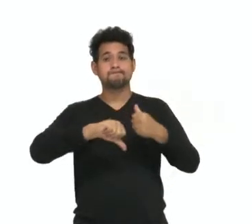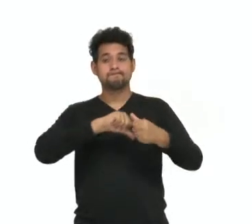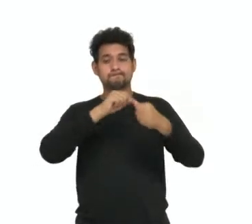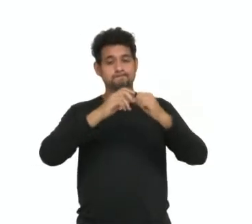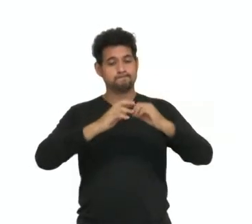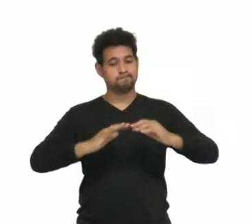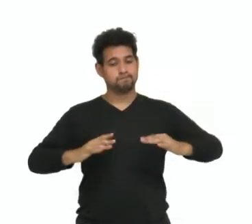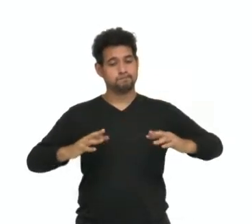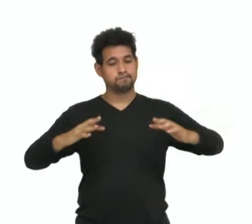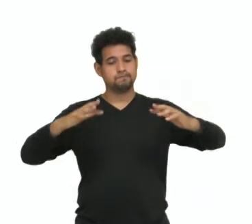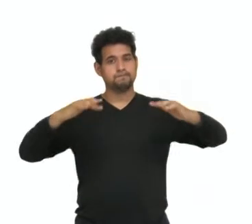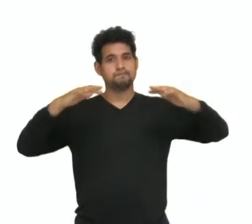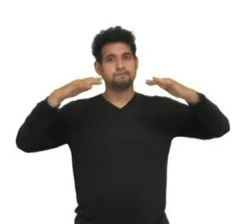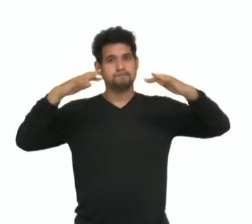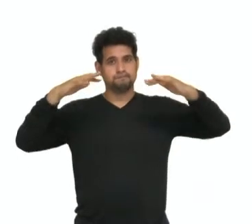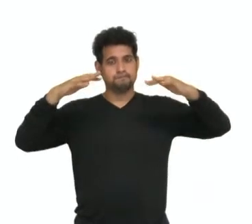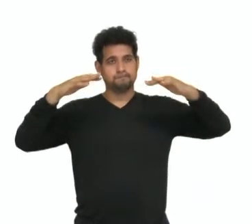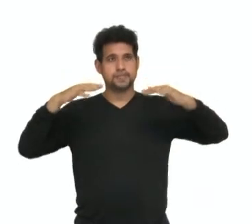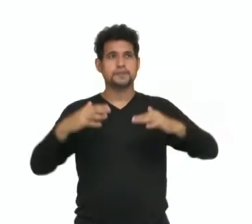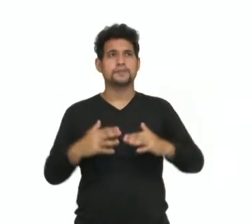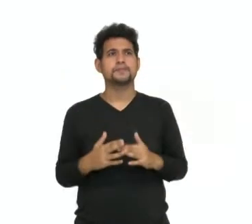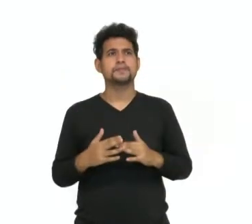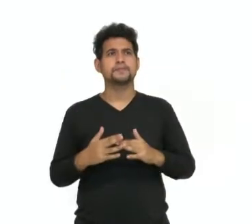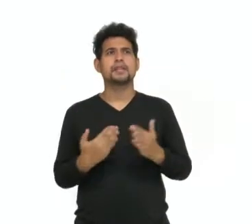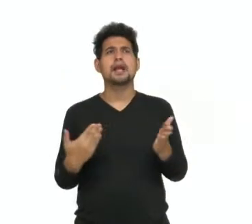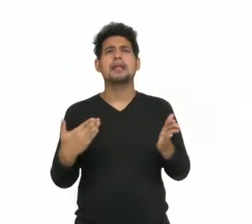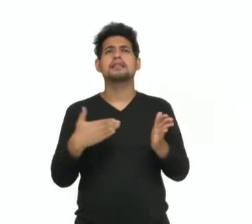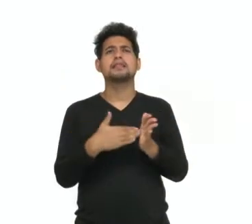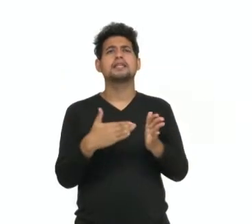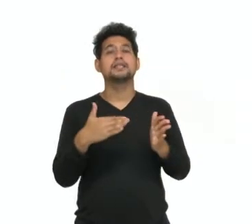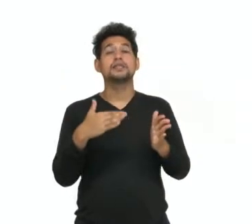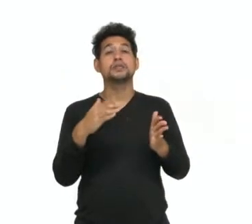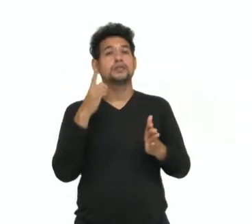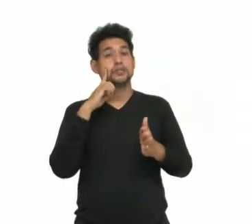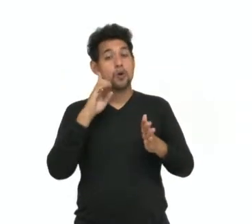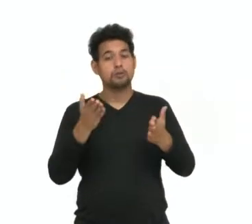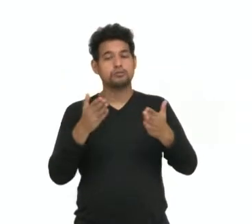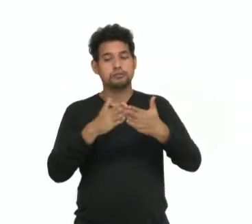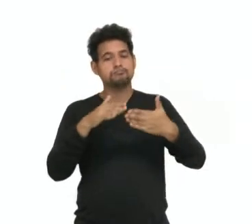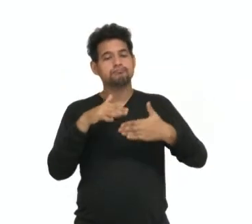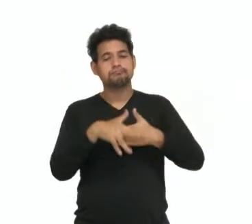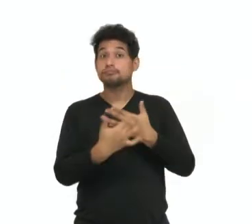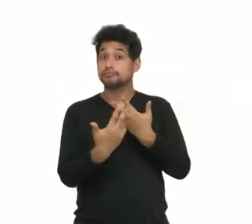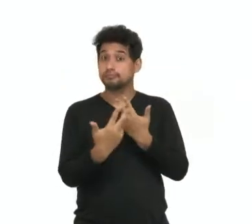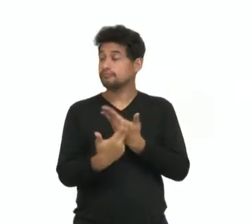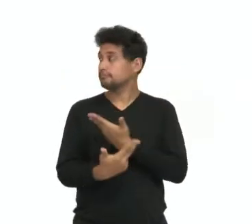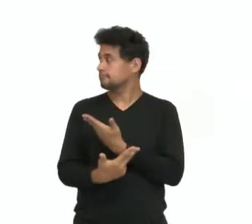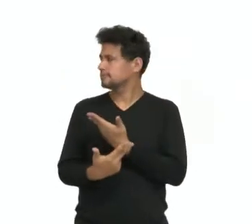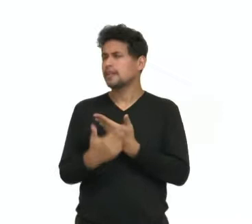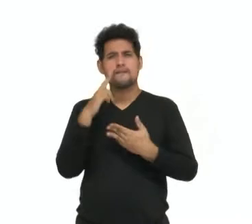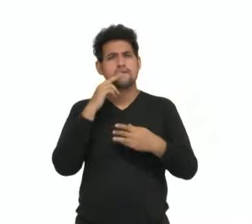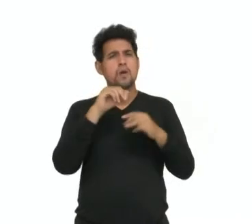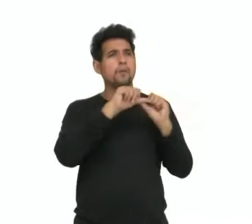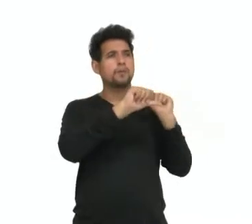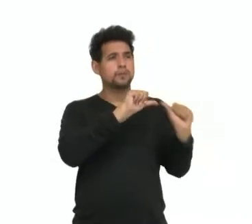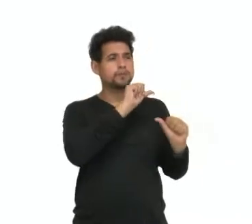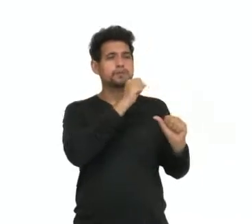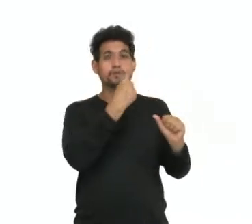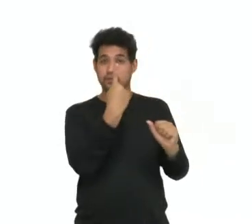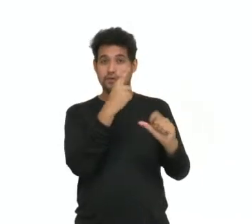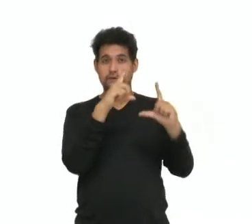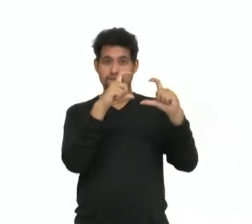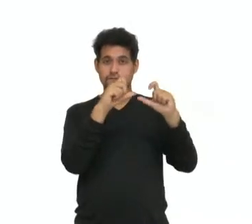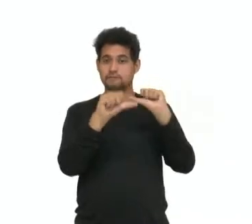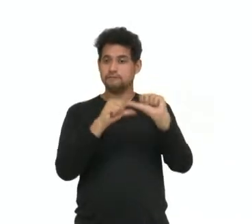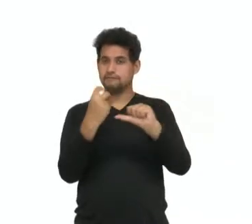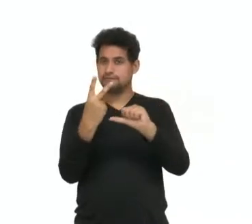de construção dessa barragem até chegar os dias de hoje. Então perceba a transformação que ocorreu no